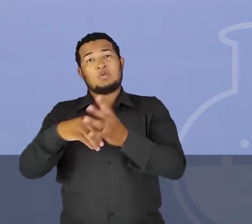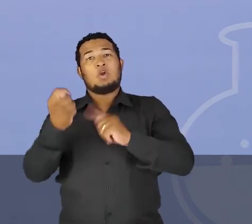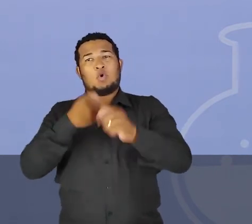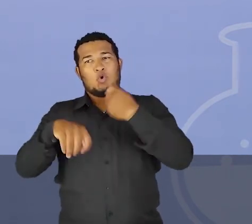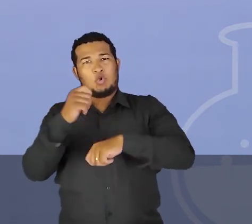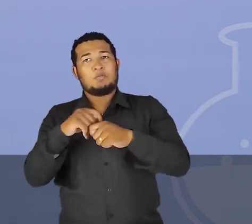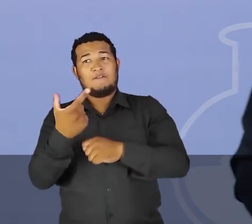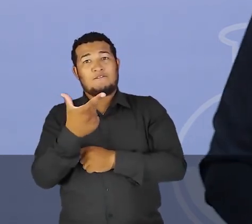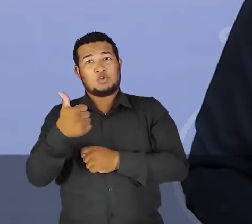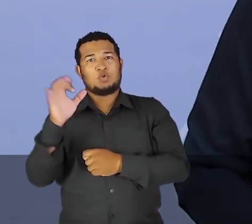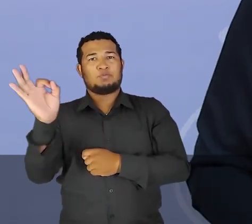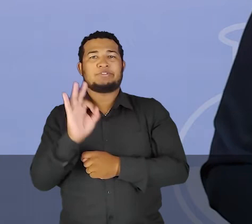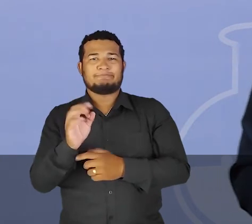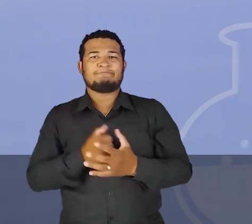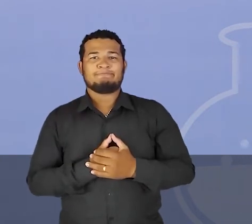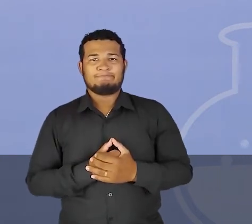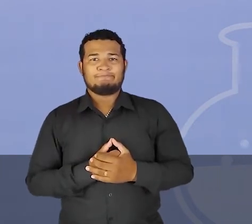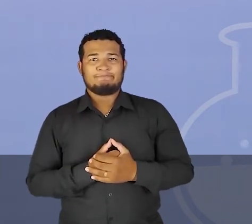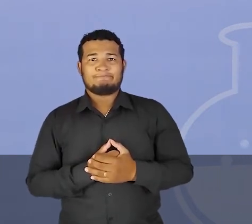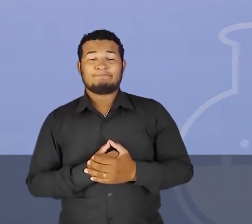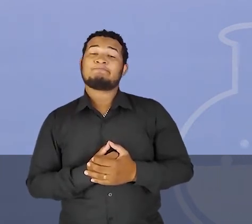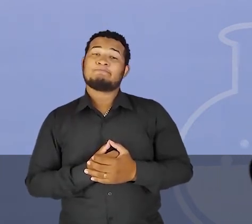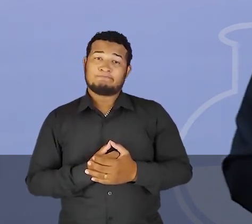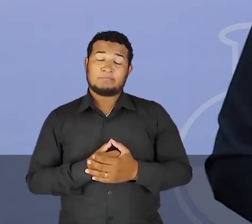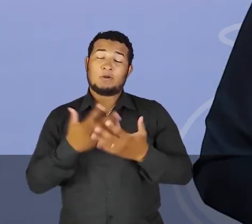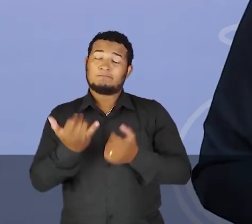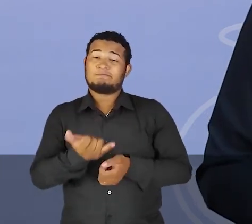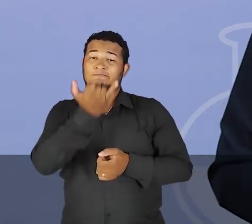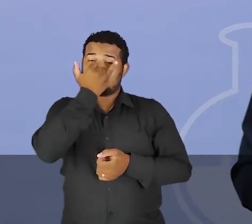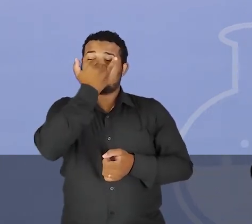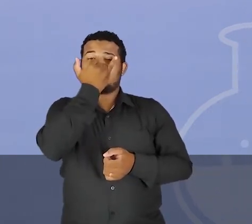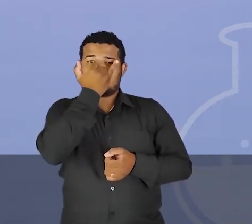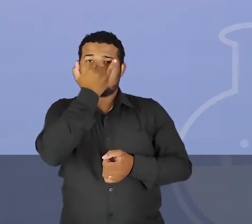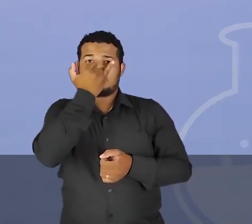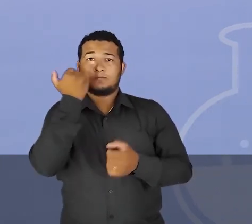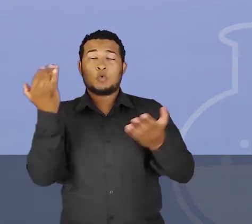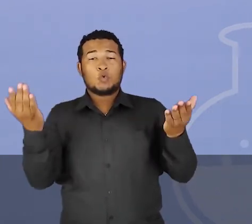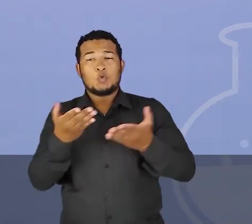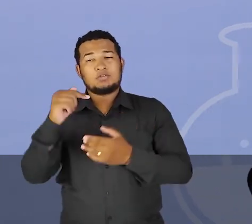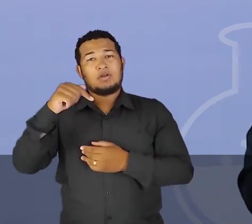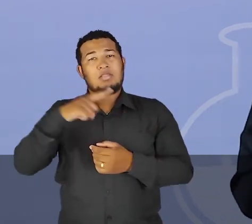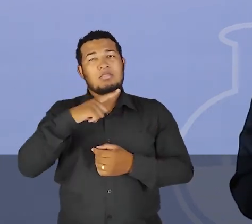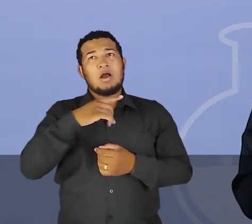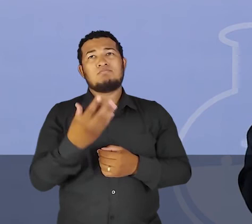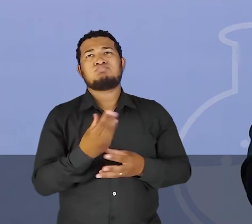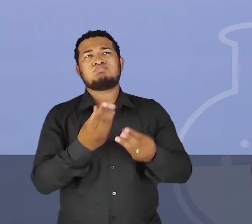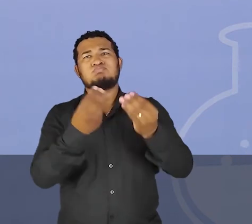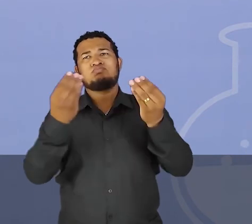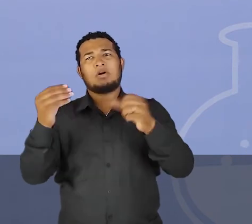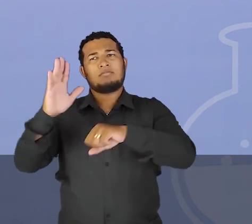relativa de 21%. Bom, infelizmente, né, hoje, muitas